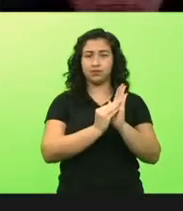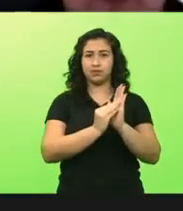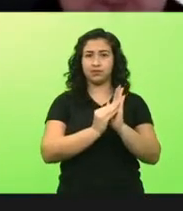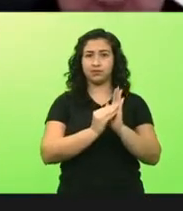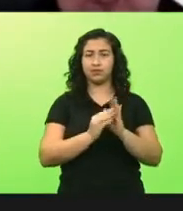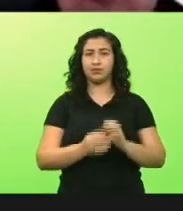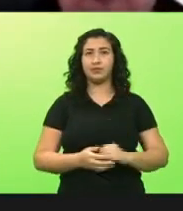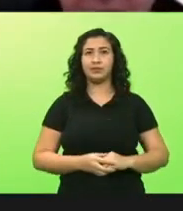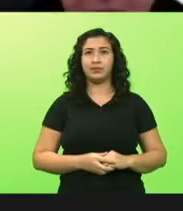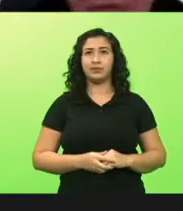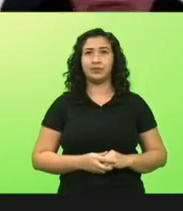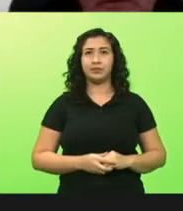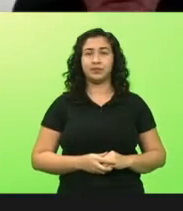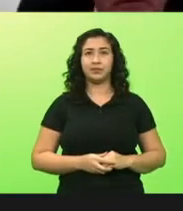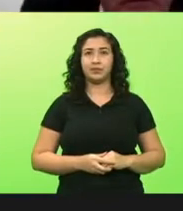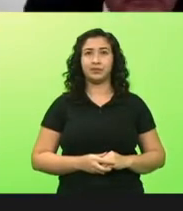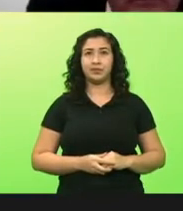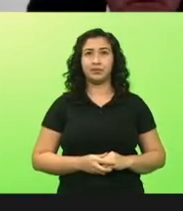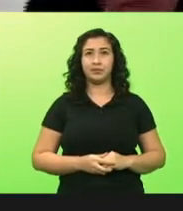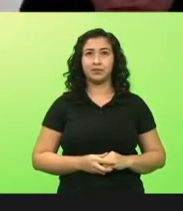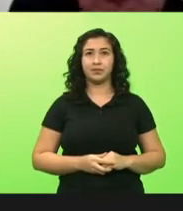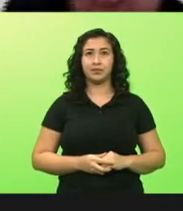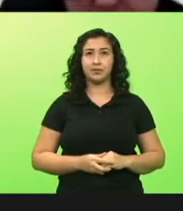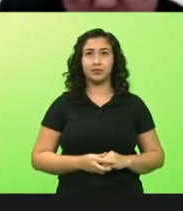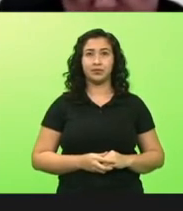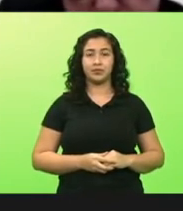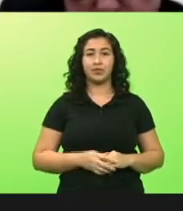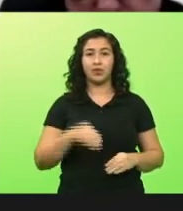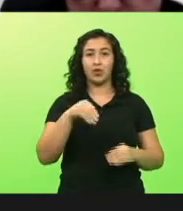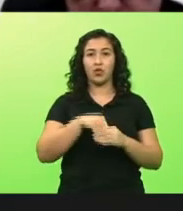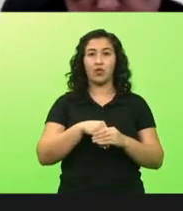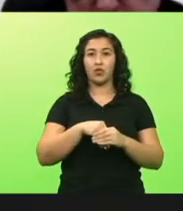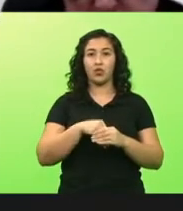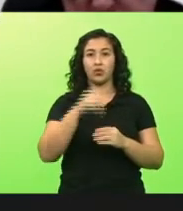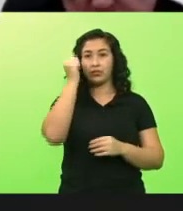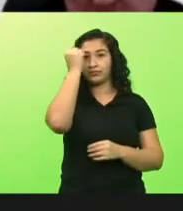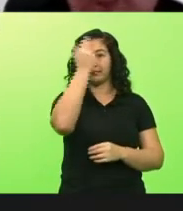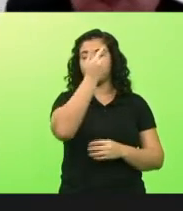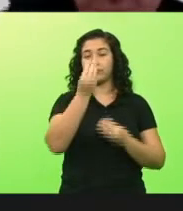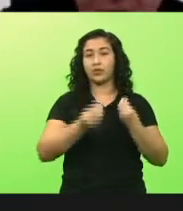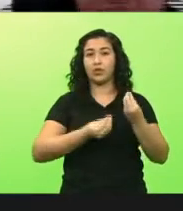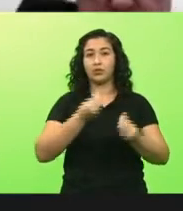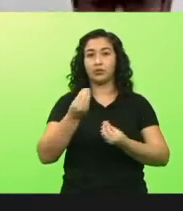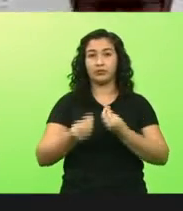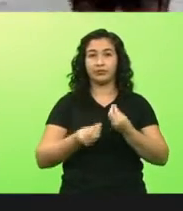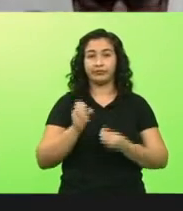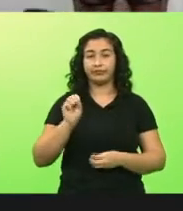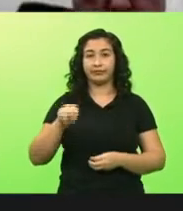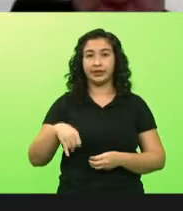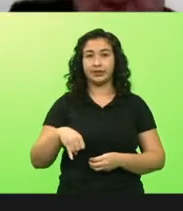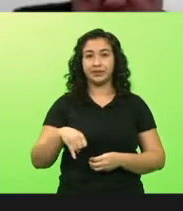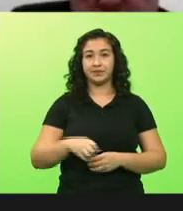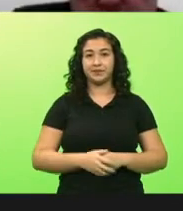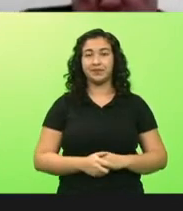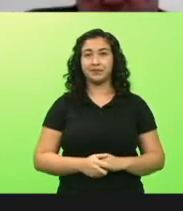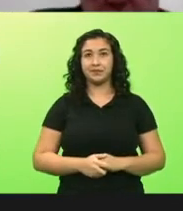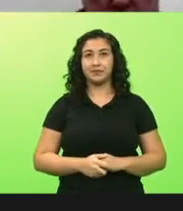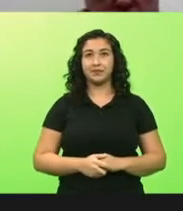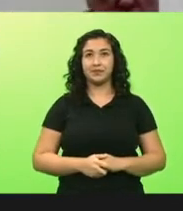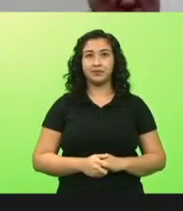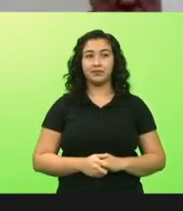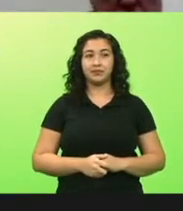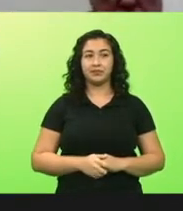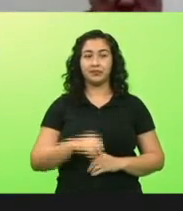lá. É, como vota Altair Silva? Voto sim, senhor presidente. Deputada Ana